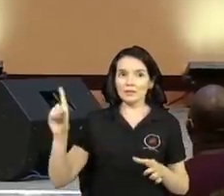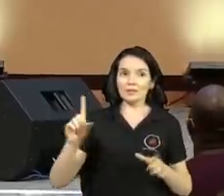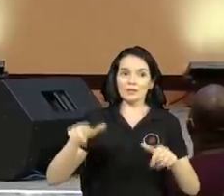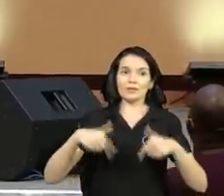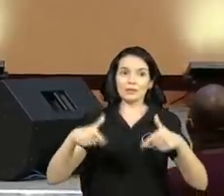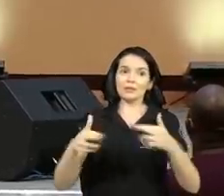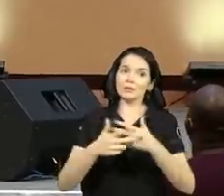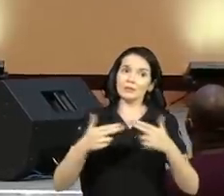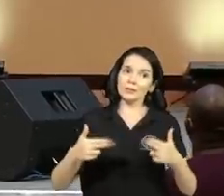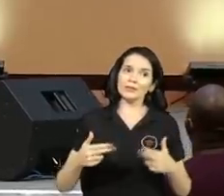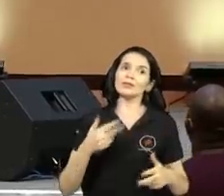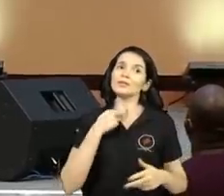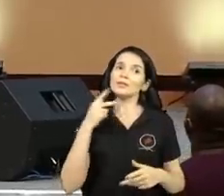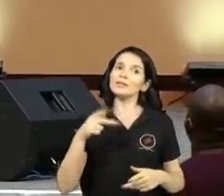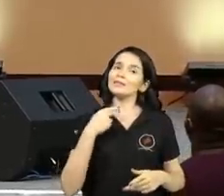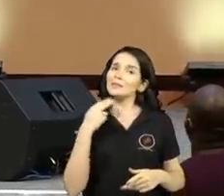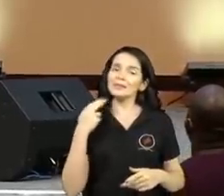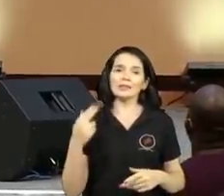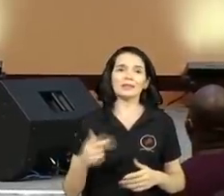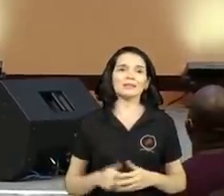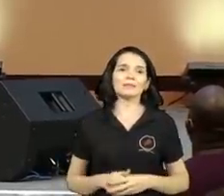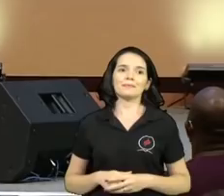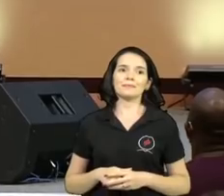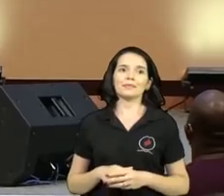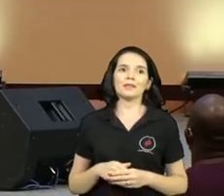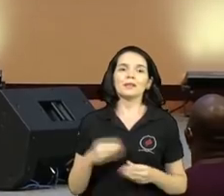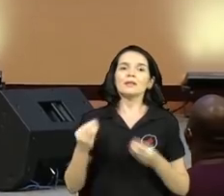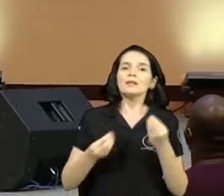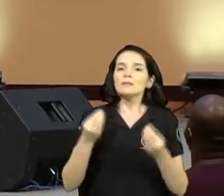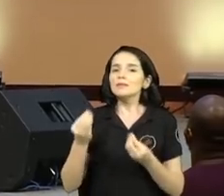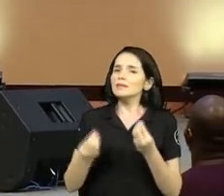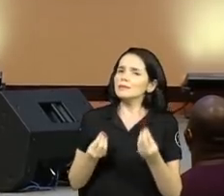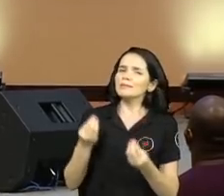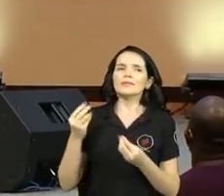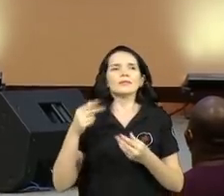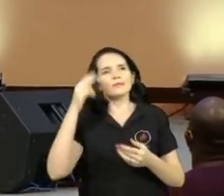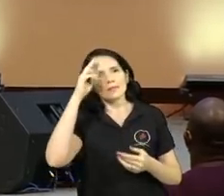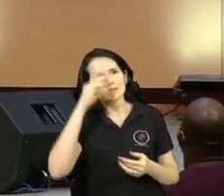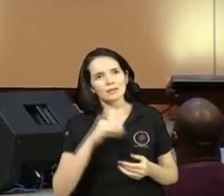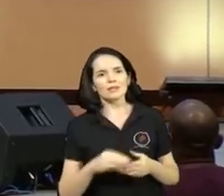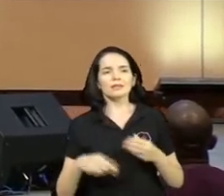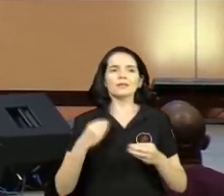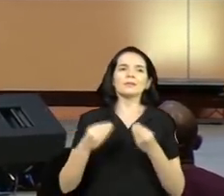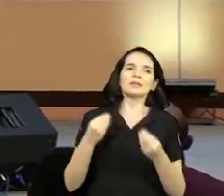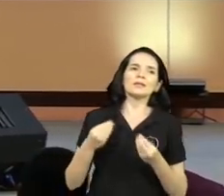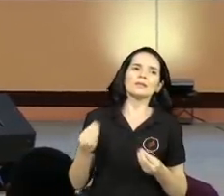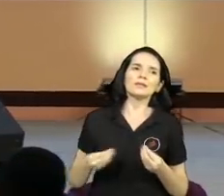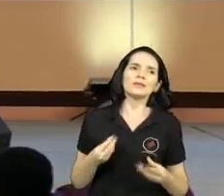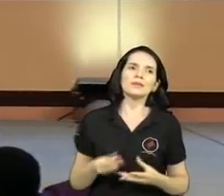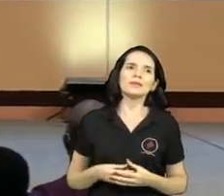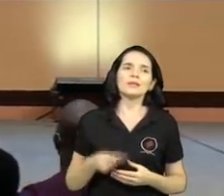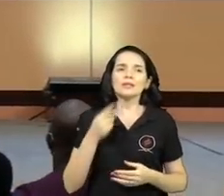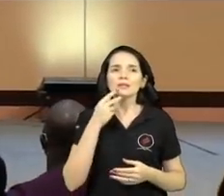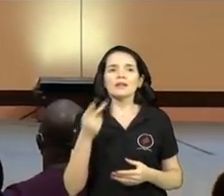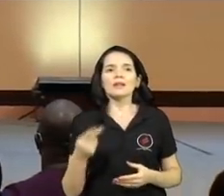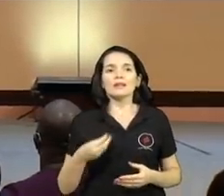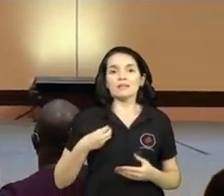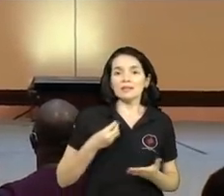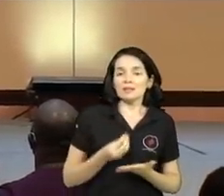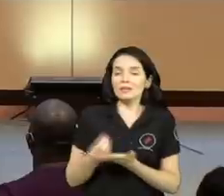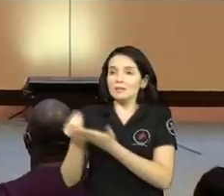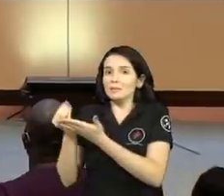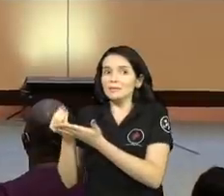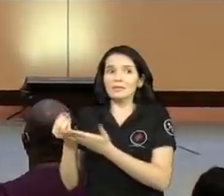você não pode. Não tenta ter, ficar arrumando as coisas. Como é que eu vou sair disso? Como é que eu vou chegar lá e dizer que agora eu entreguei minha vida a Cristo? Esqueça